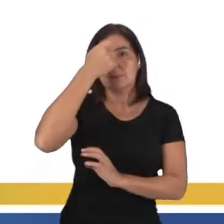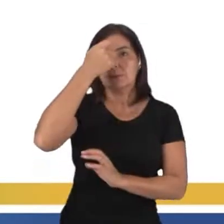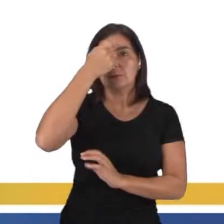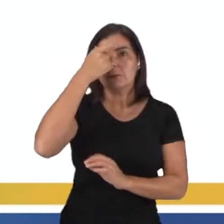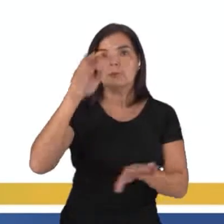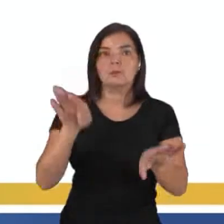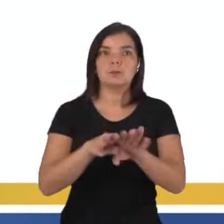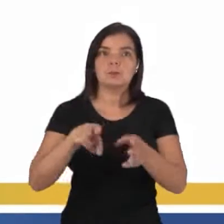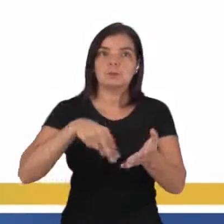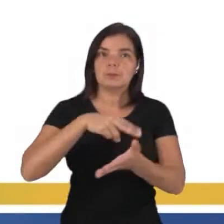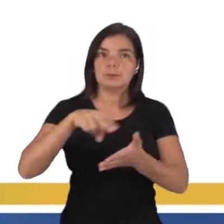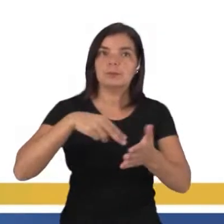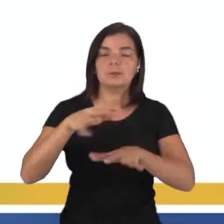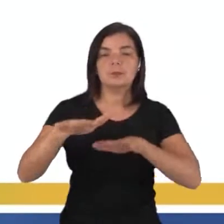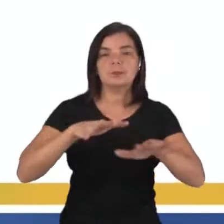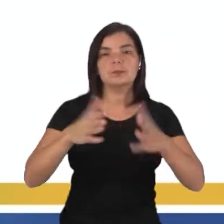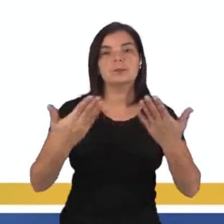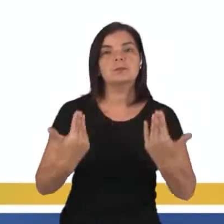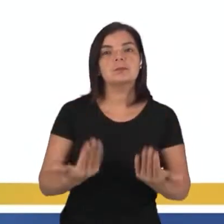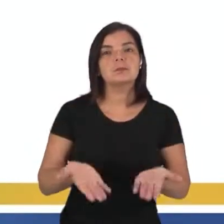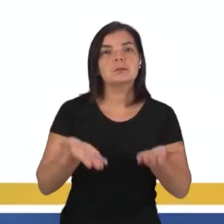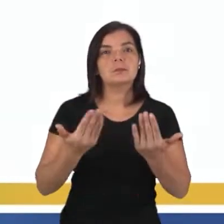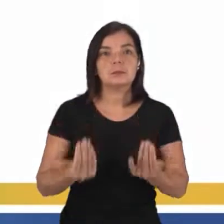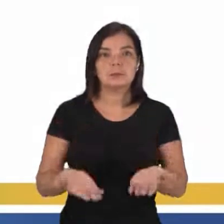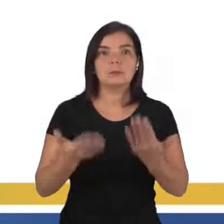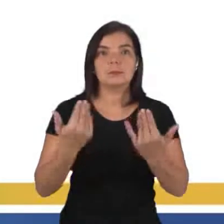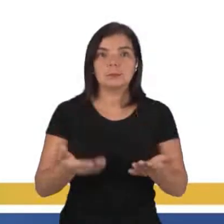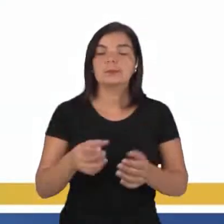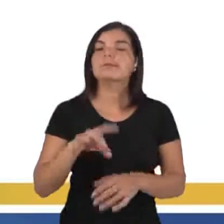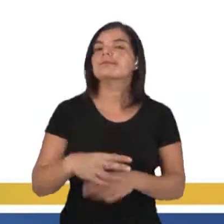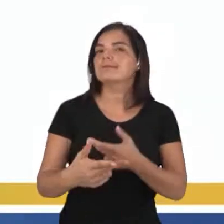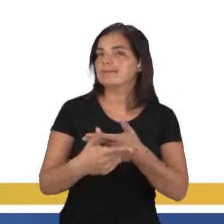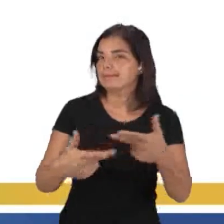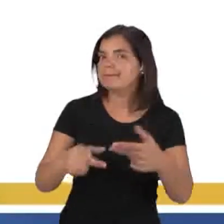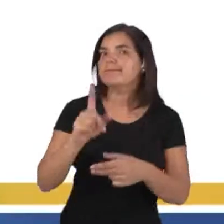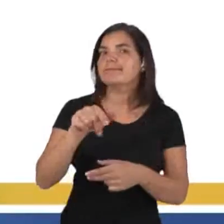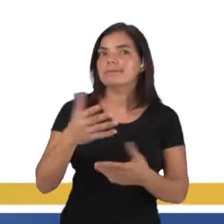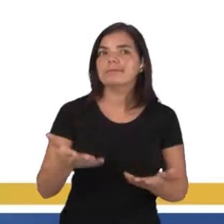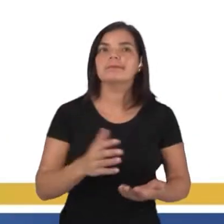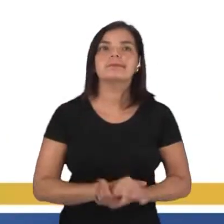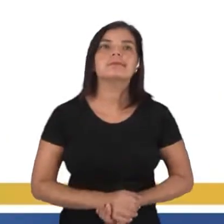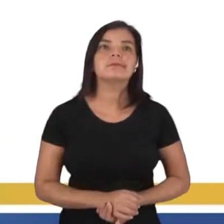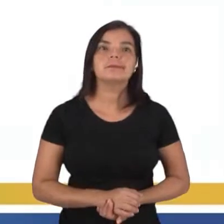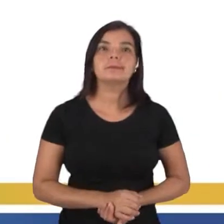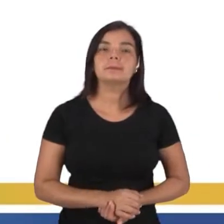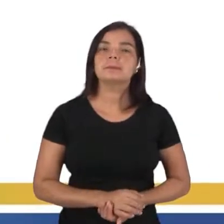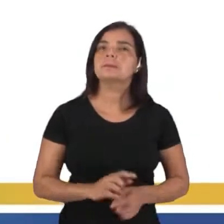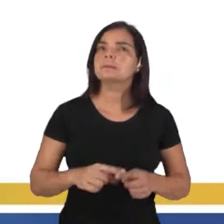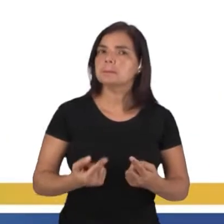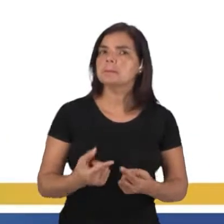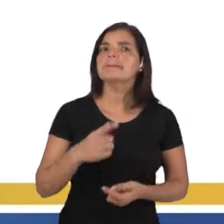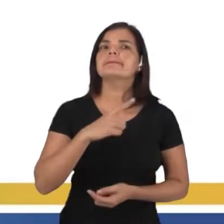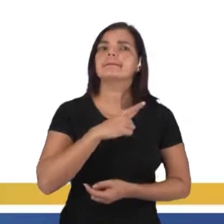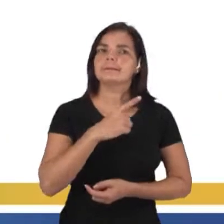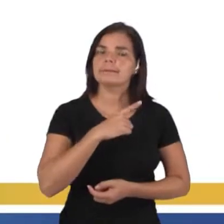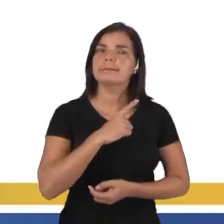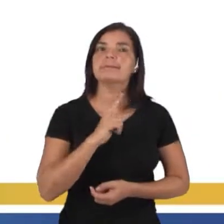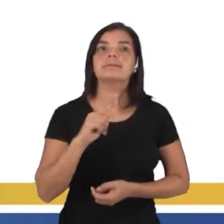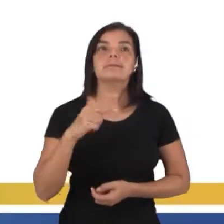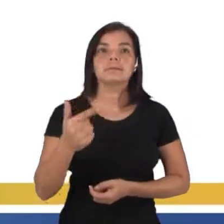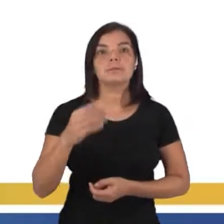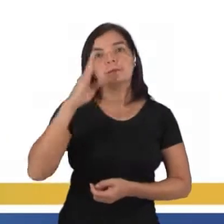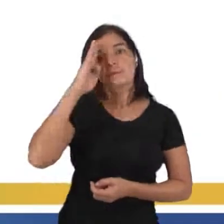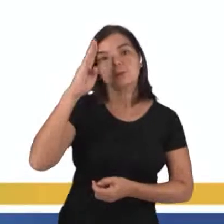do organismo com a dança e movimentos suaves. Bastante coisa, né? E aí, mas a gente tem também